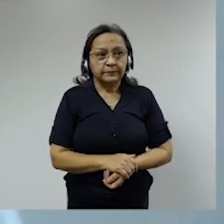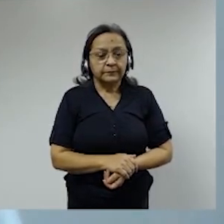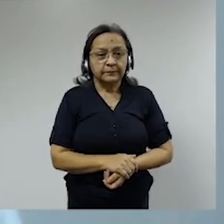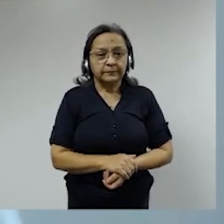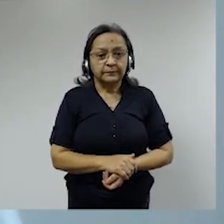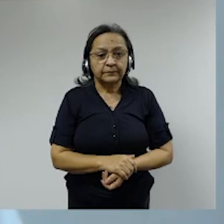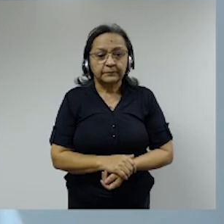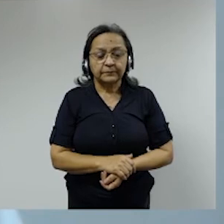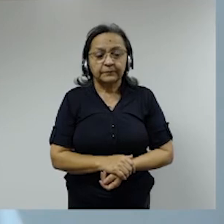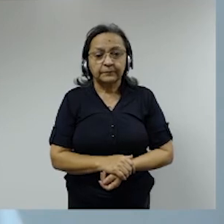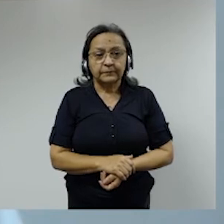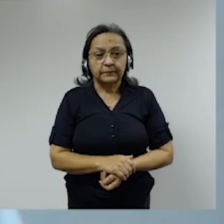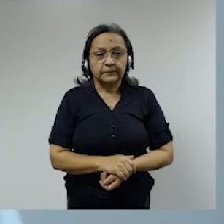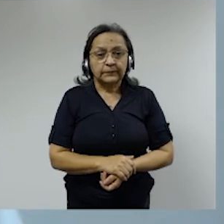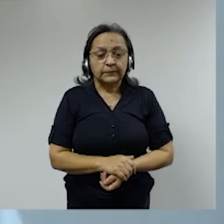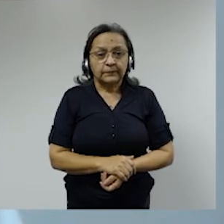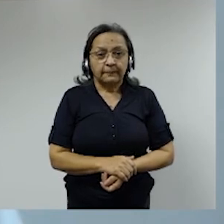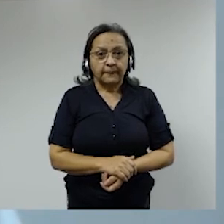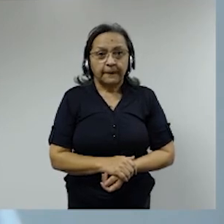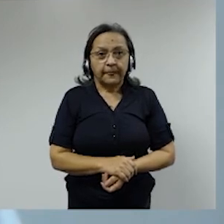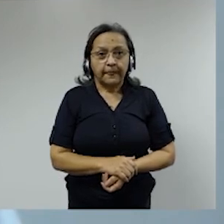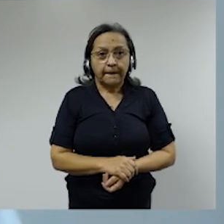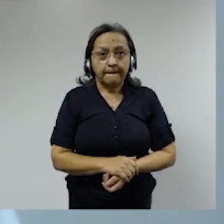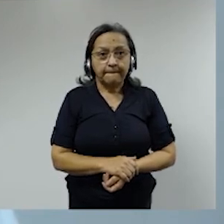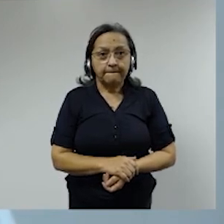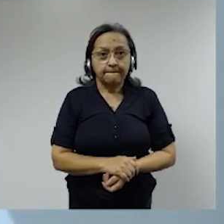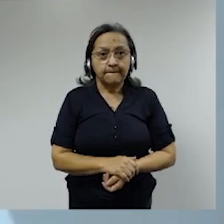Obrigada, doutora